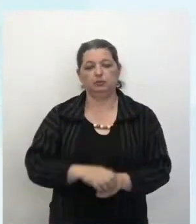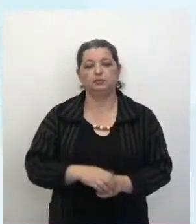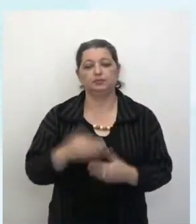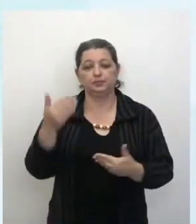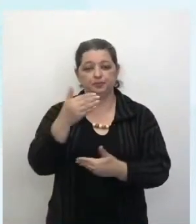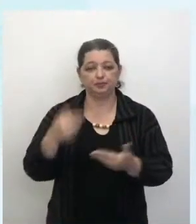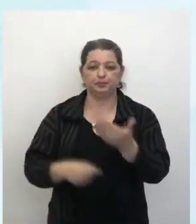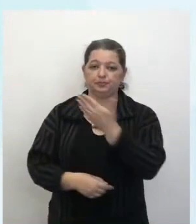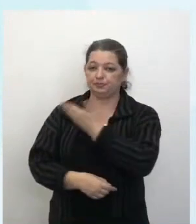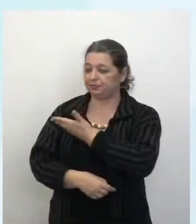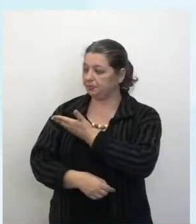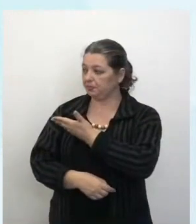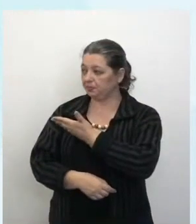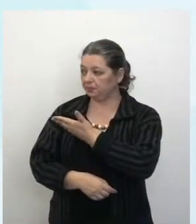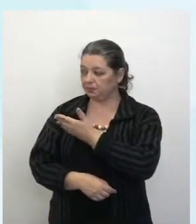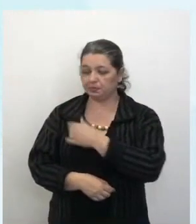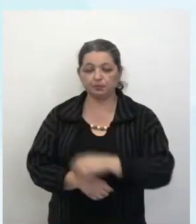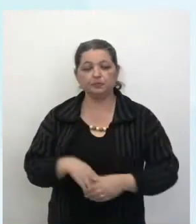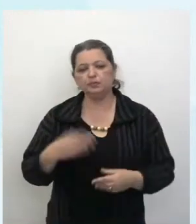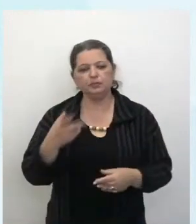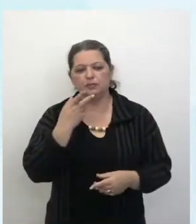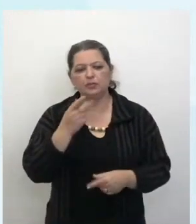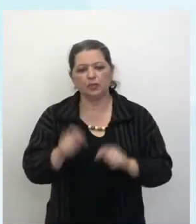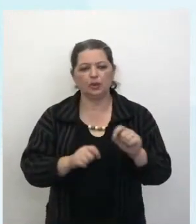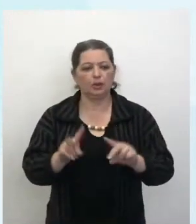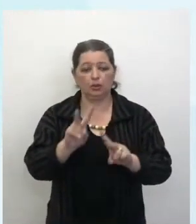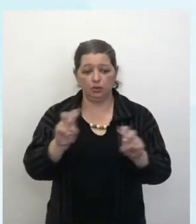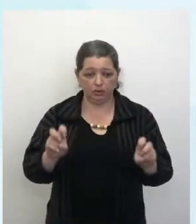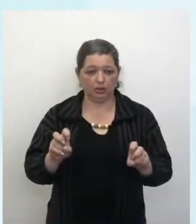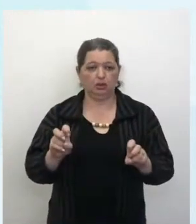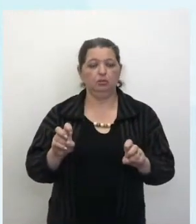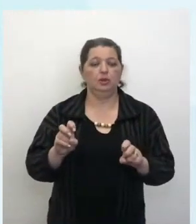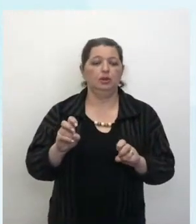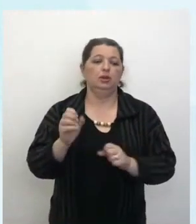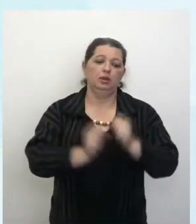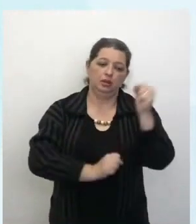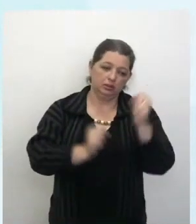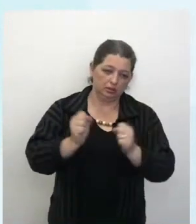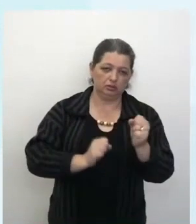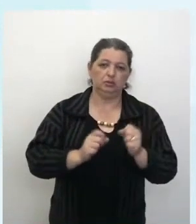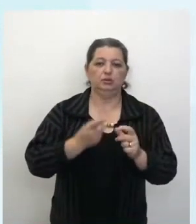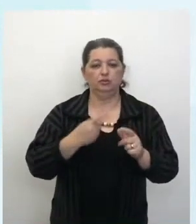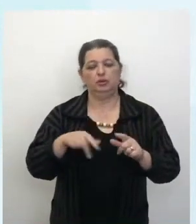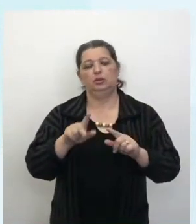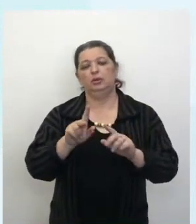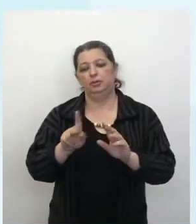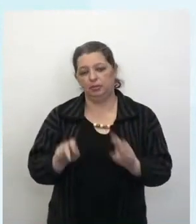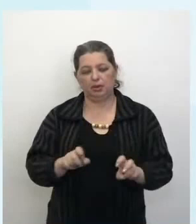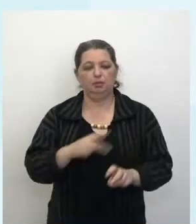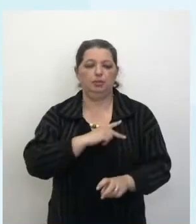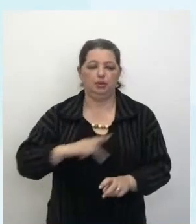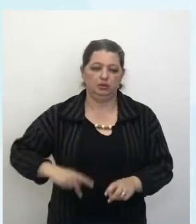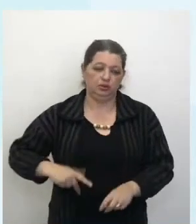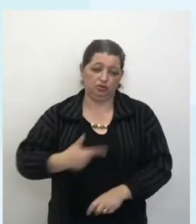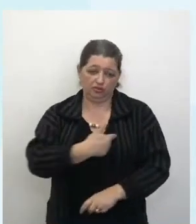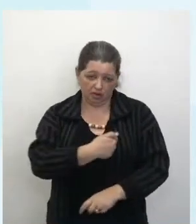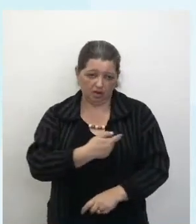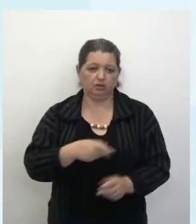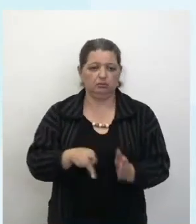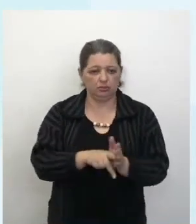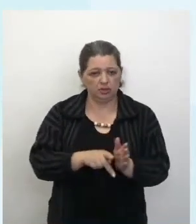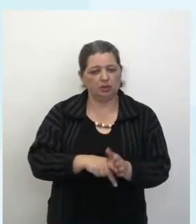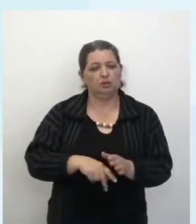olha lá quando a gente fala de industrialização a gente fala de Vargas a gente fala de infraestrutura e isso fica